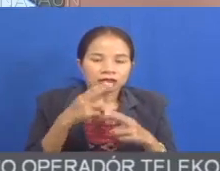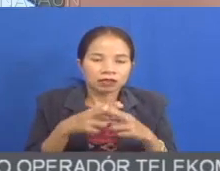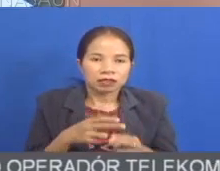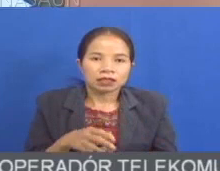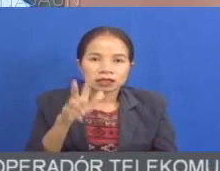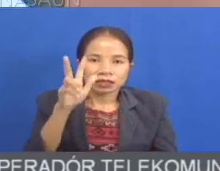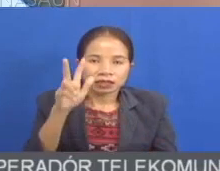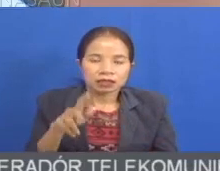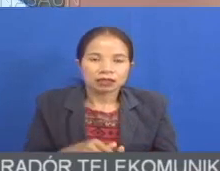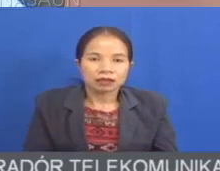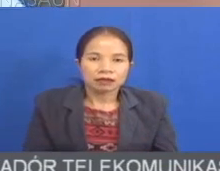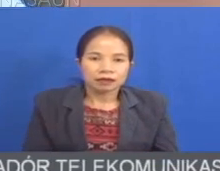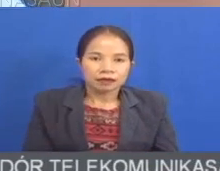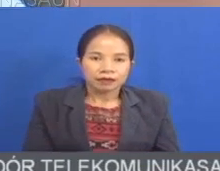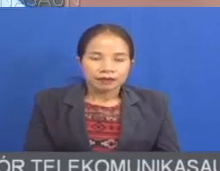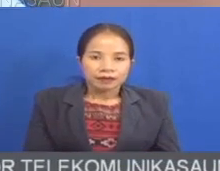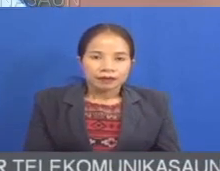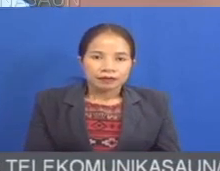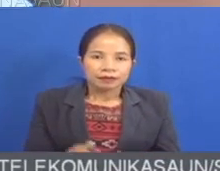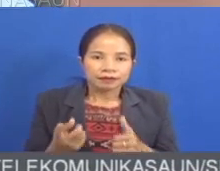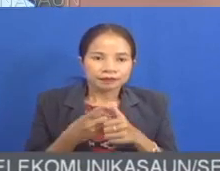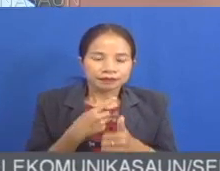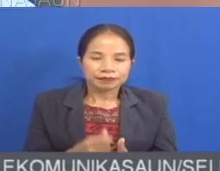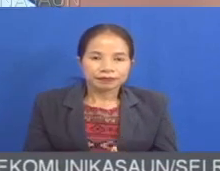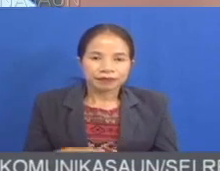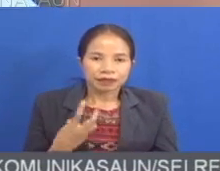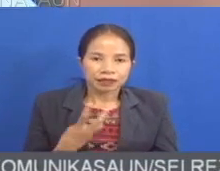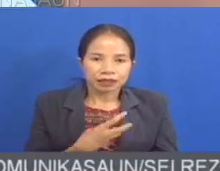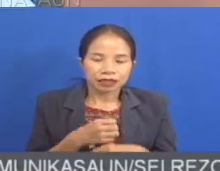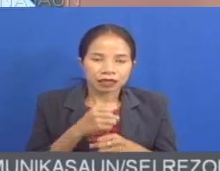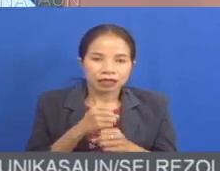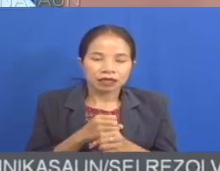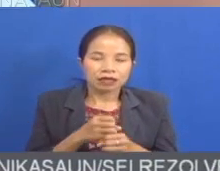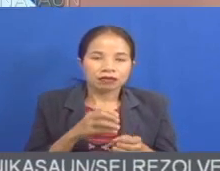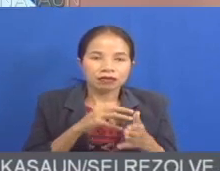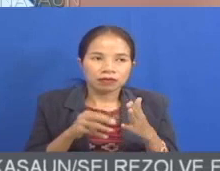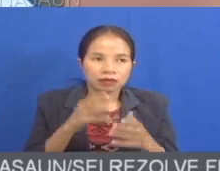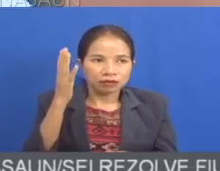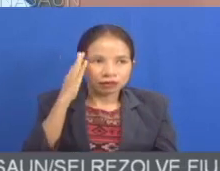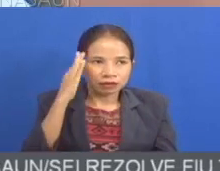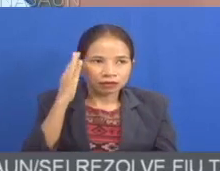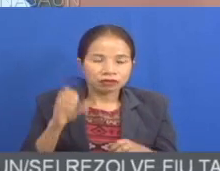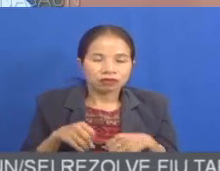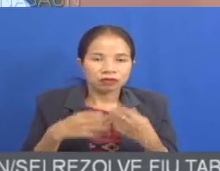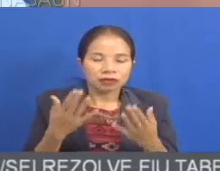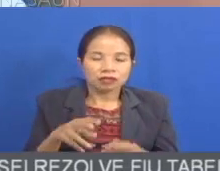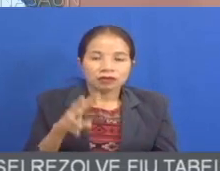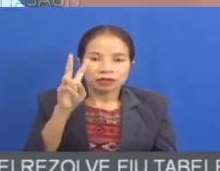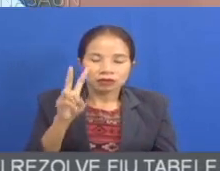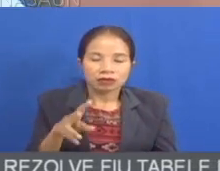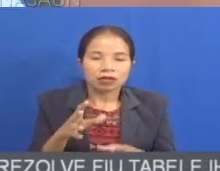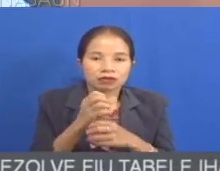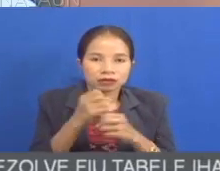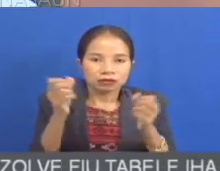e de Ney tinha passo primeiro Maca, e de Halo mediação ou conciliação, ou em Samaca parte rua a tu